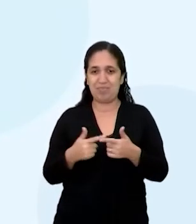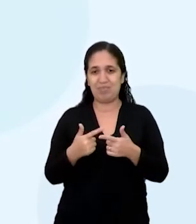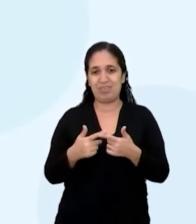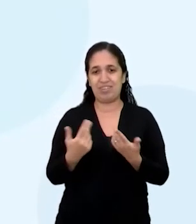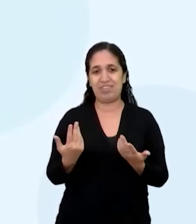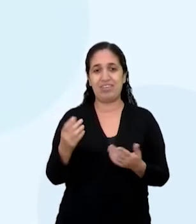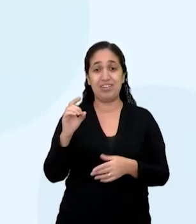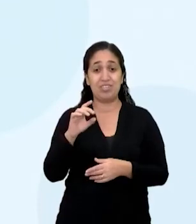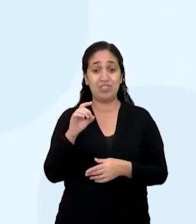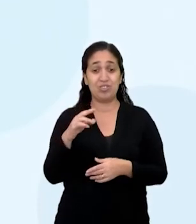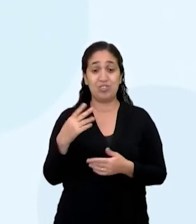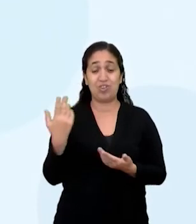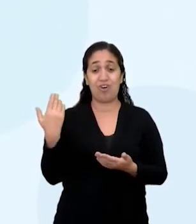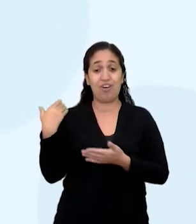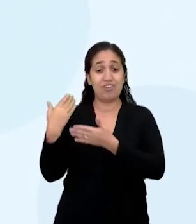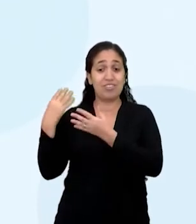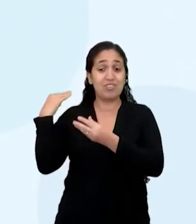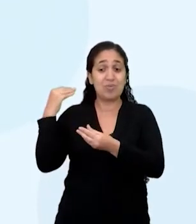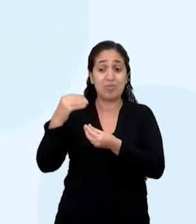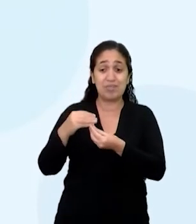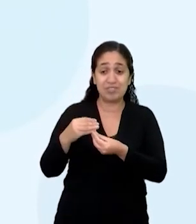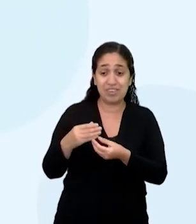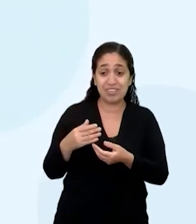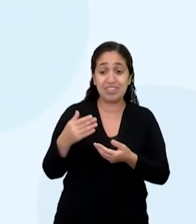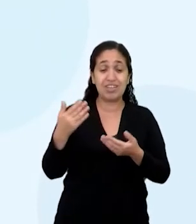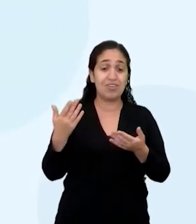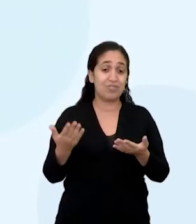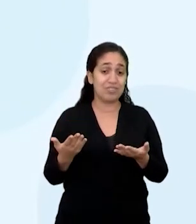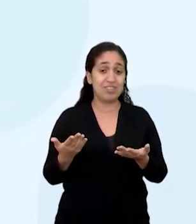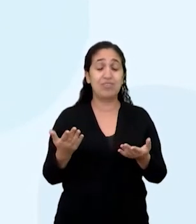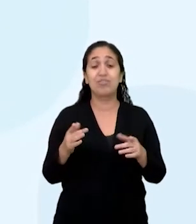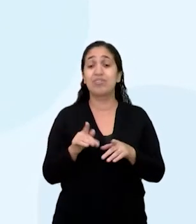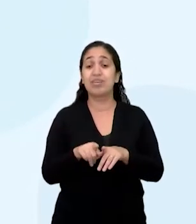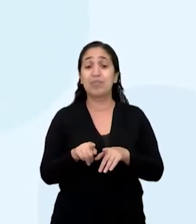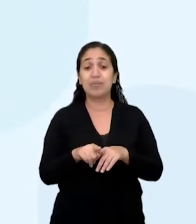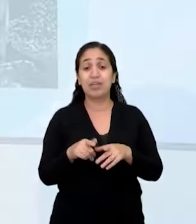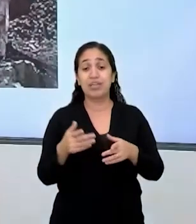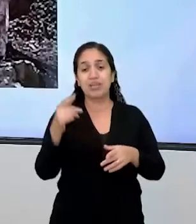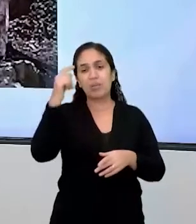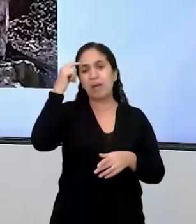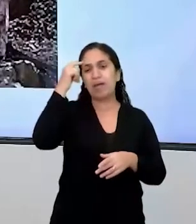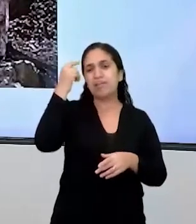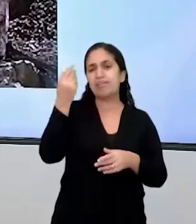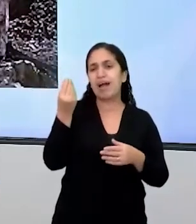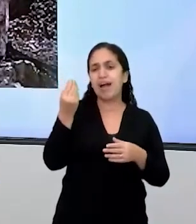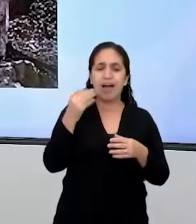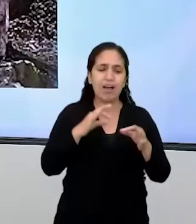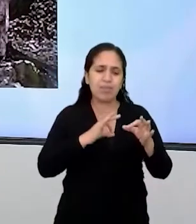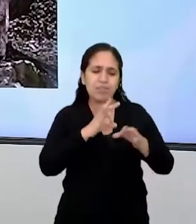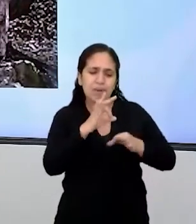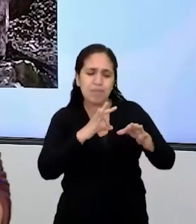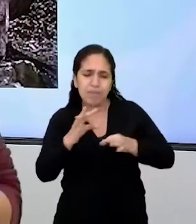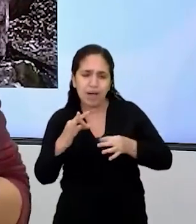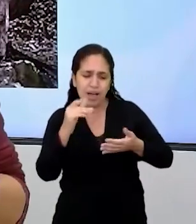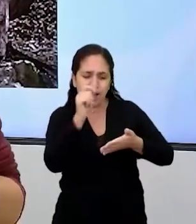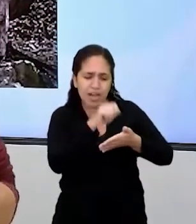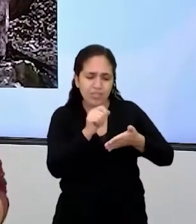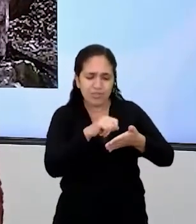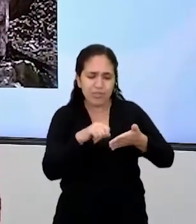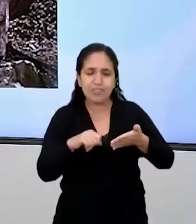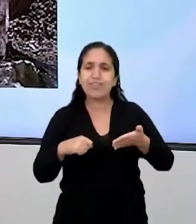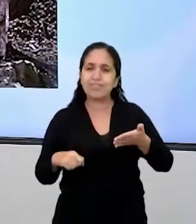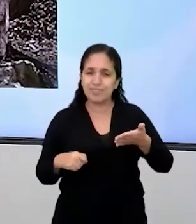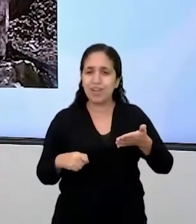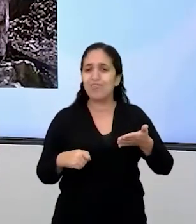aí de sistematização, mas a gente também tem que pensar na questão da construção, das anotações do que